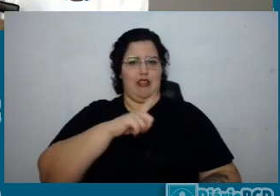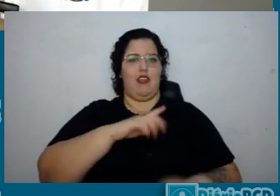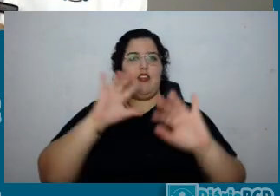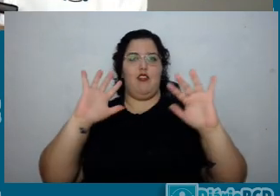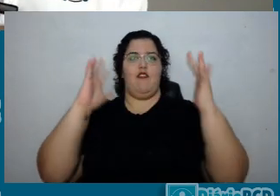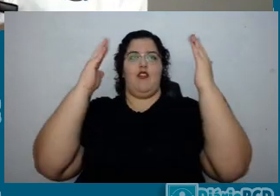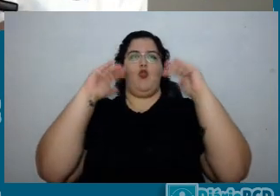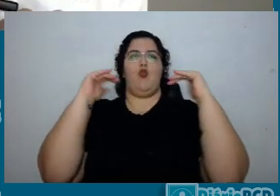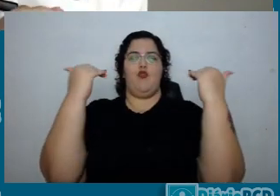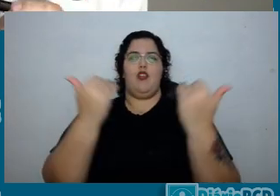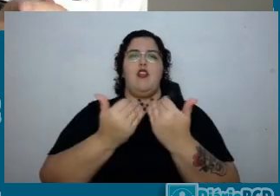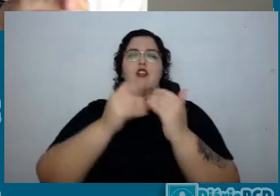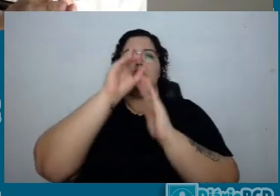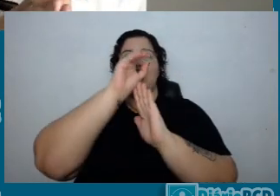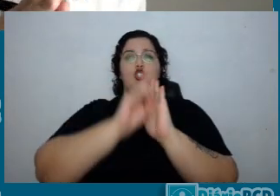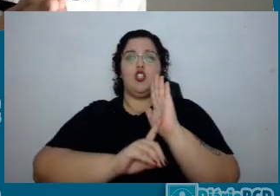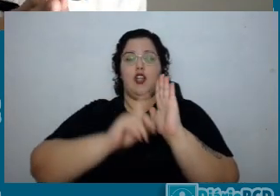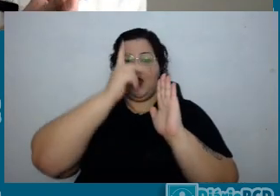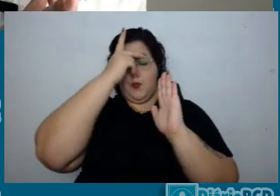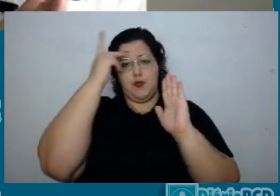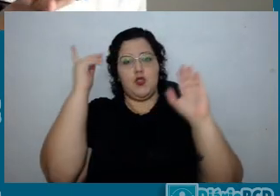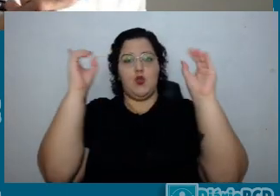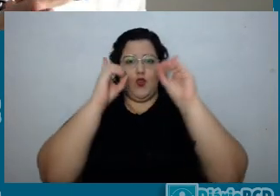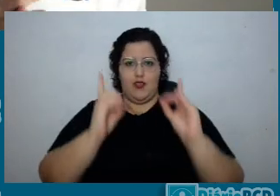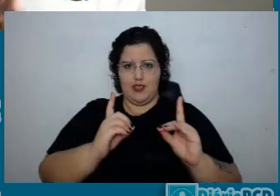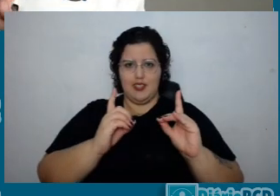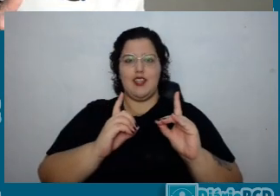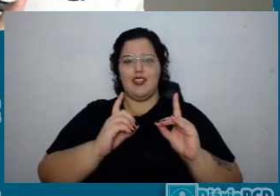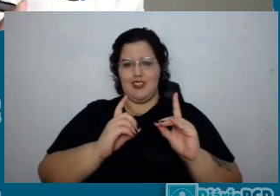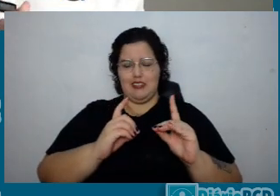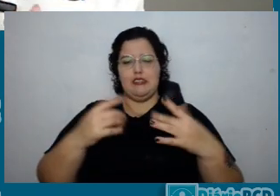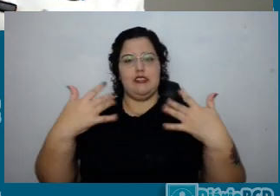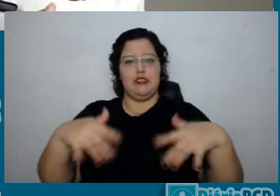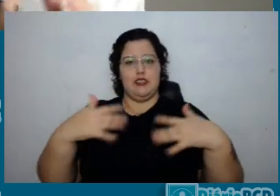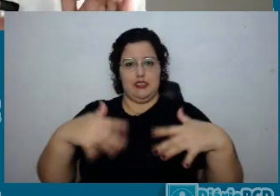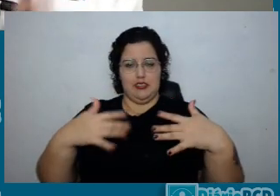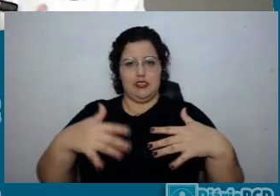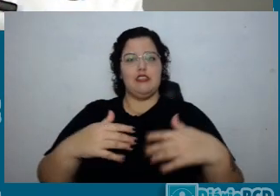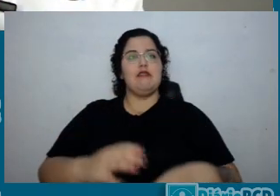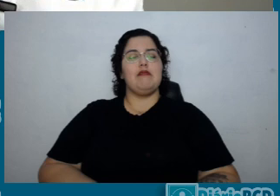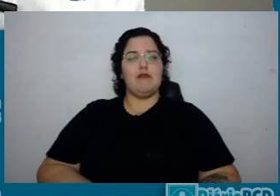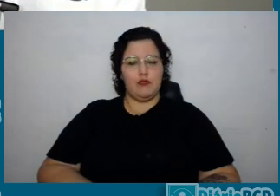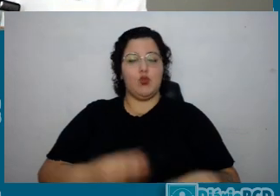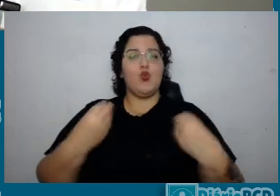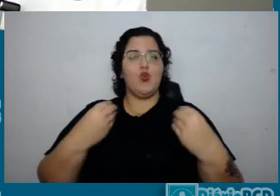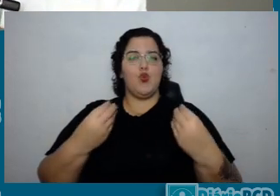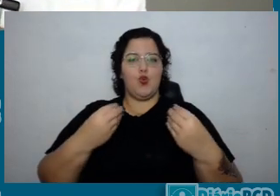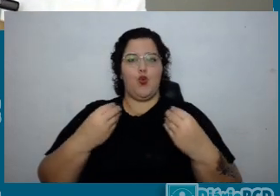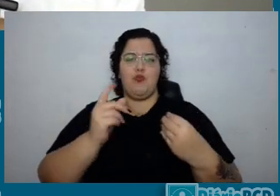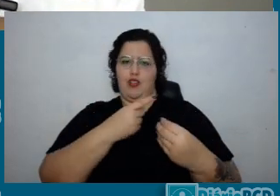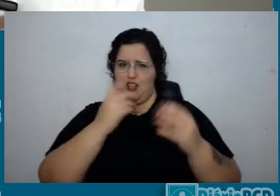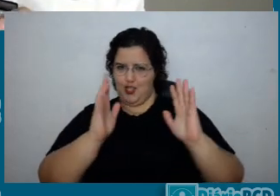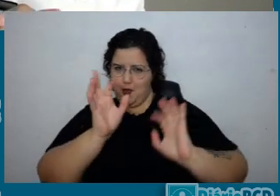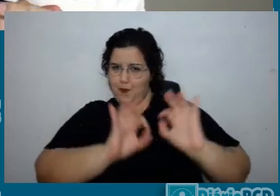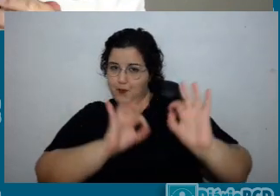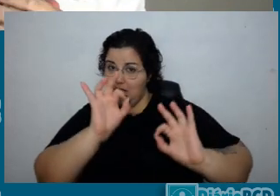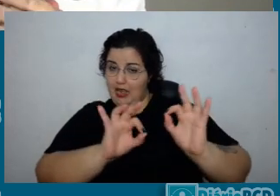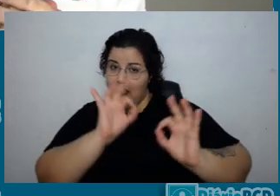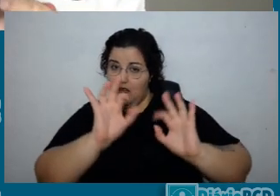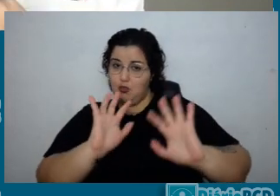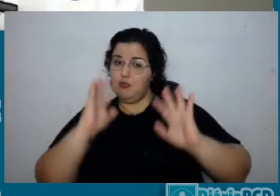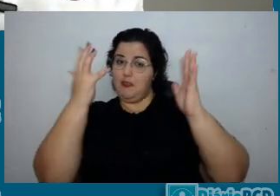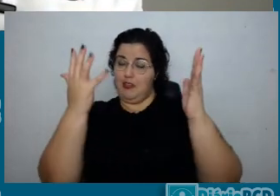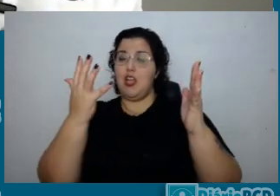Conferência Nacional dos Direitos da Pessoa com Deficiência. E aí, secretária, como é que estão os preparativos para